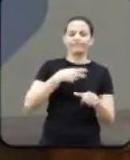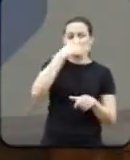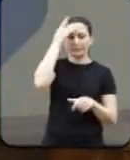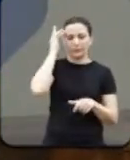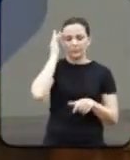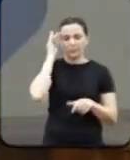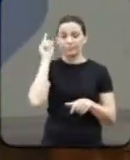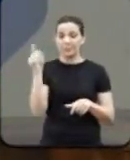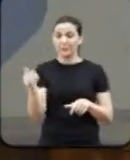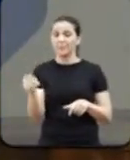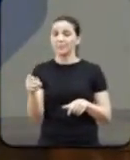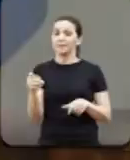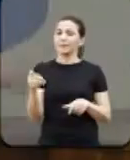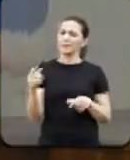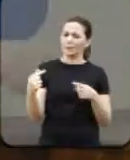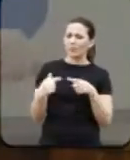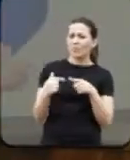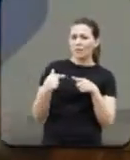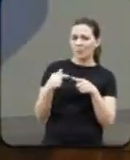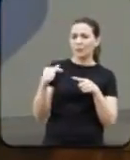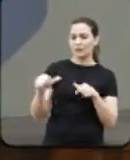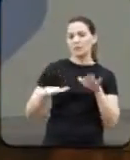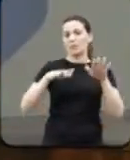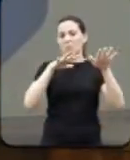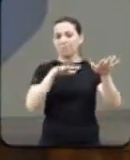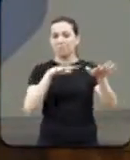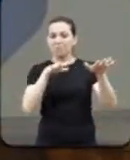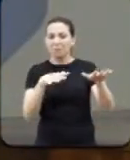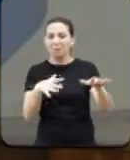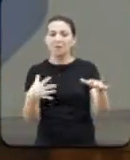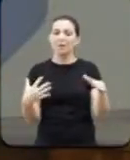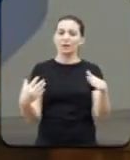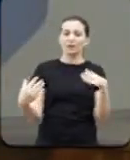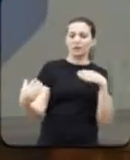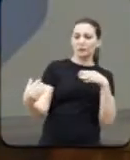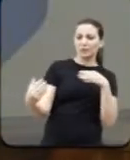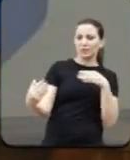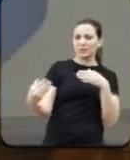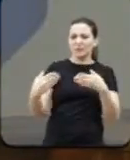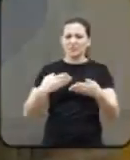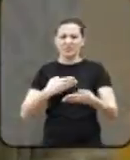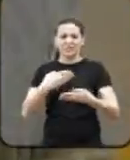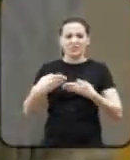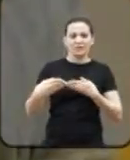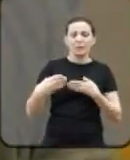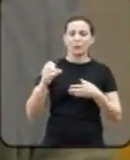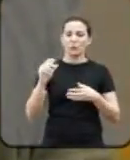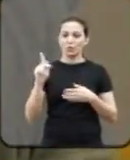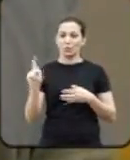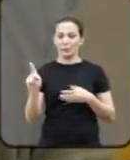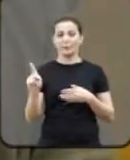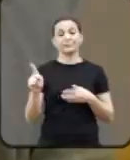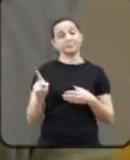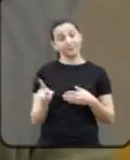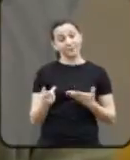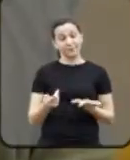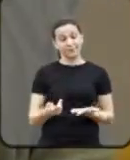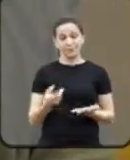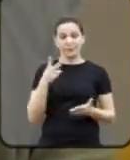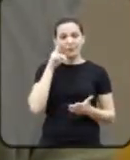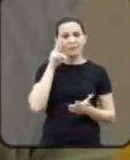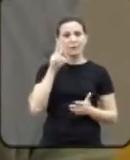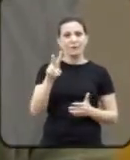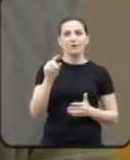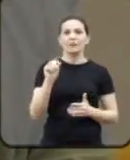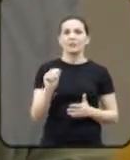do que foram previstos também contribuiu para alimentar esse movimento que ocorre hoje no país? Com certeza que sim,